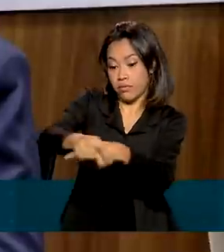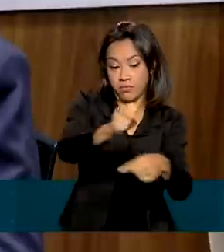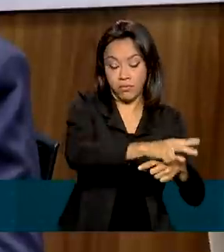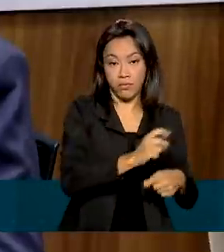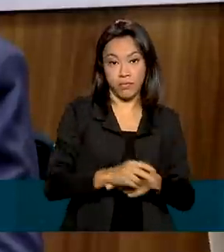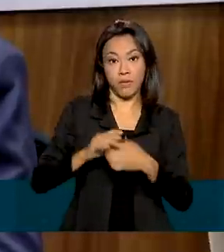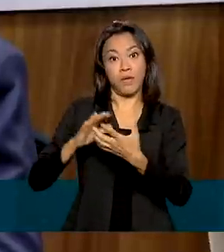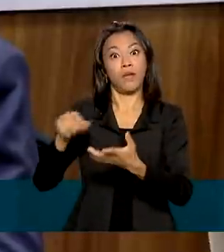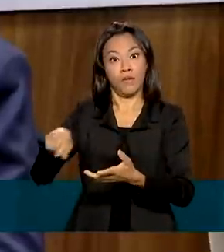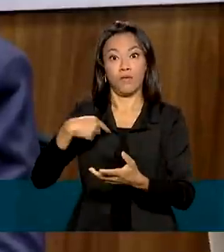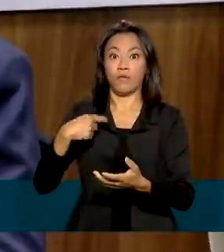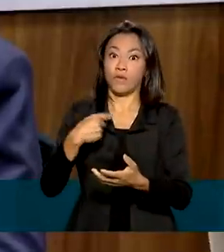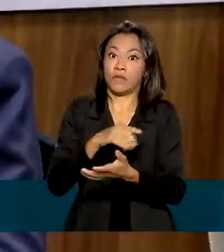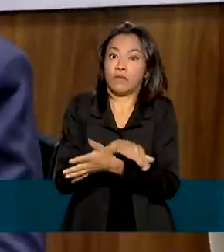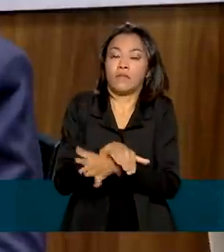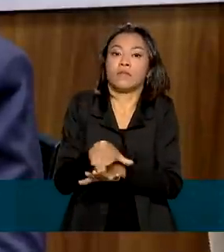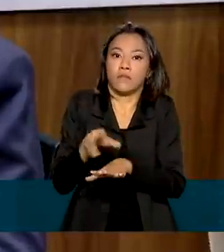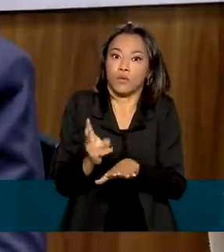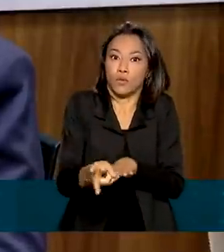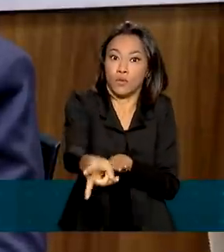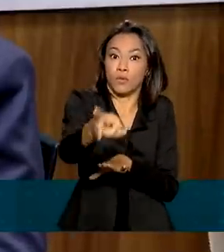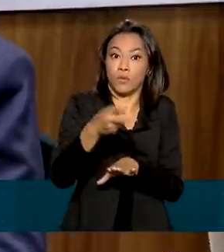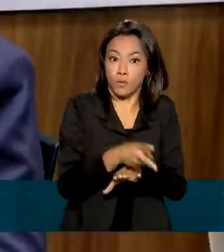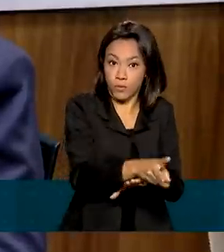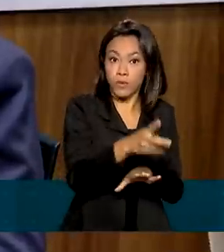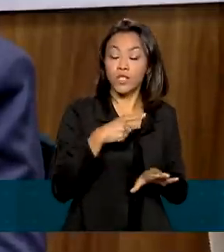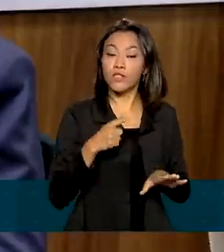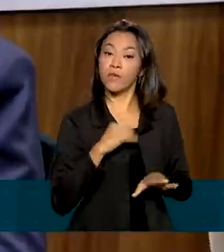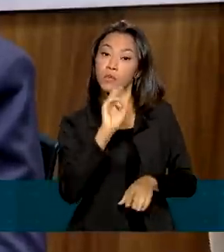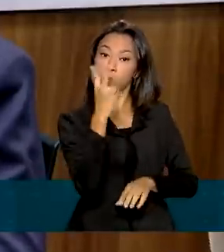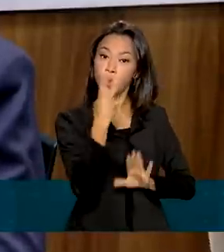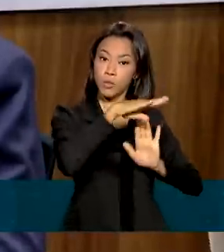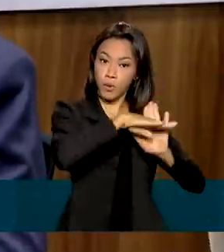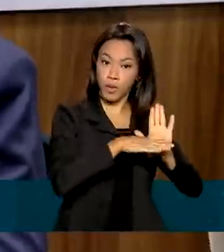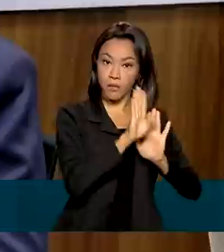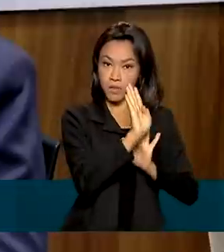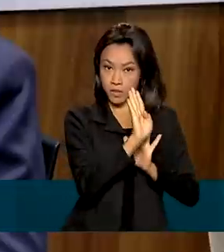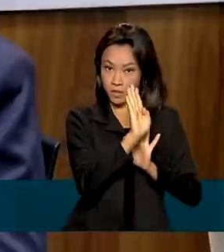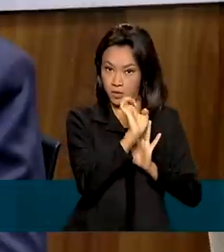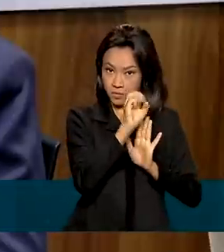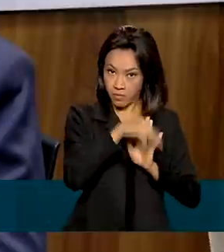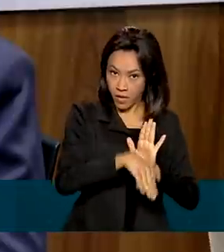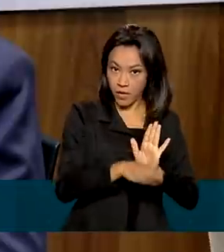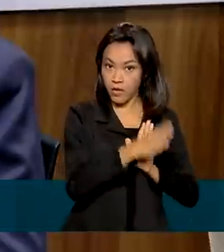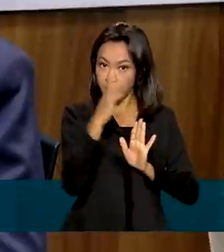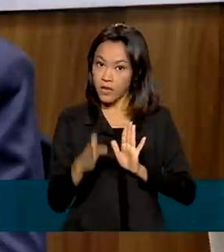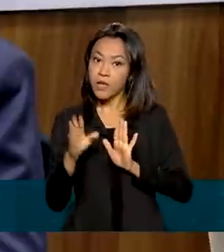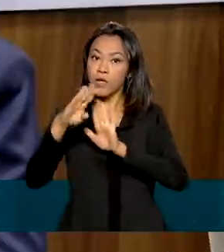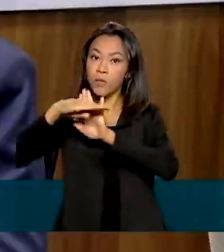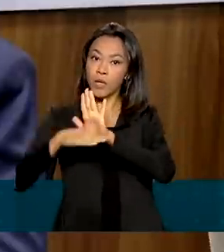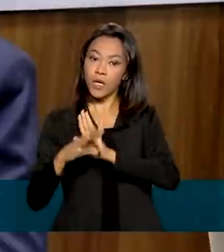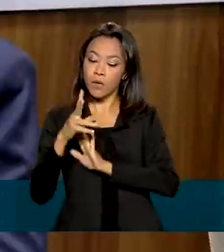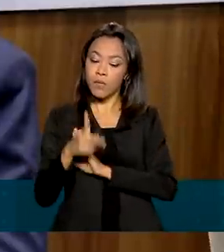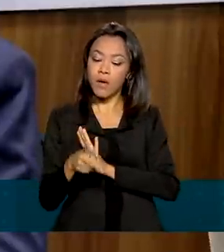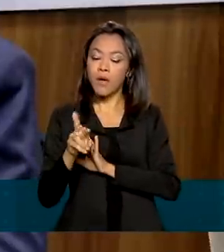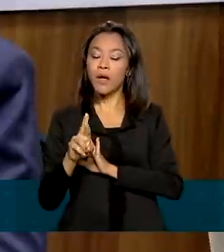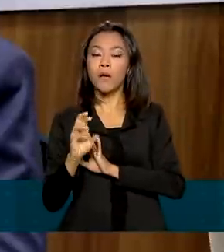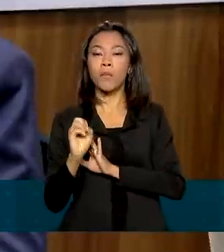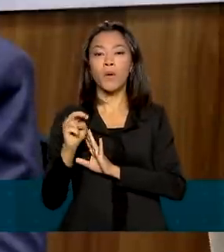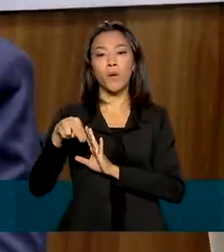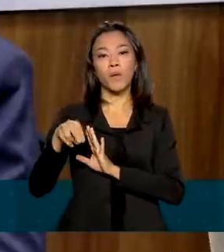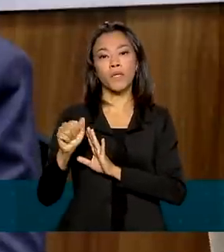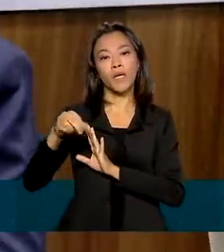tivemos dois grandes programas o bem o pronamp um deles patrocinado pela Senador Jorginho Mello lá de Santa Catarina